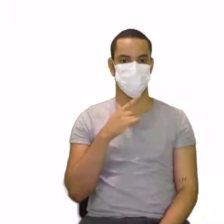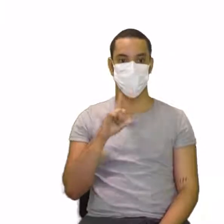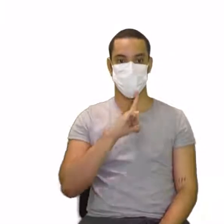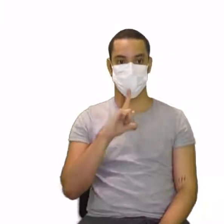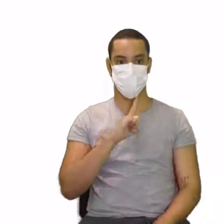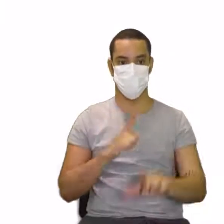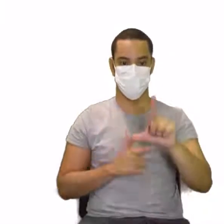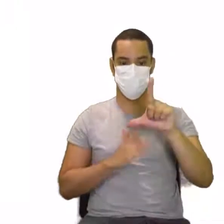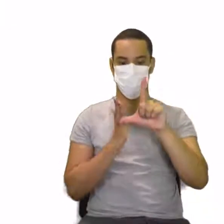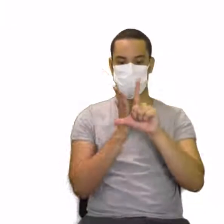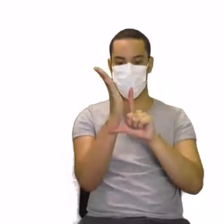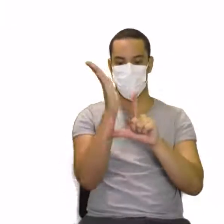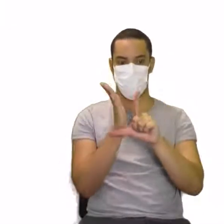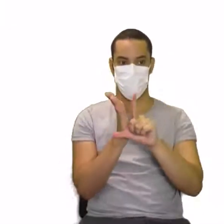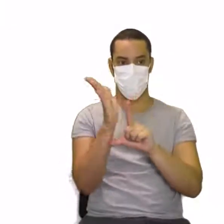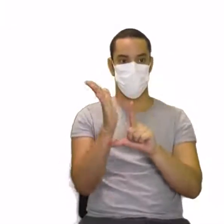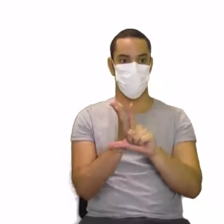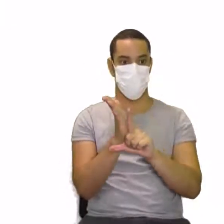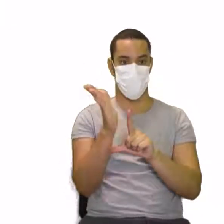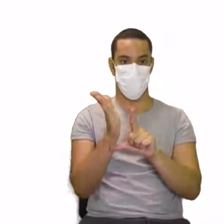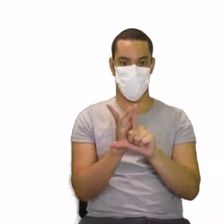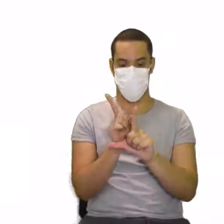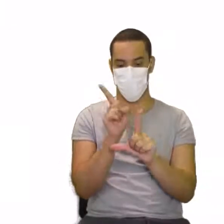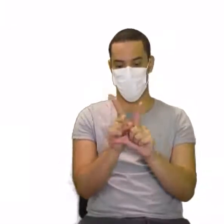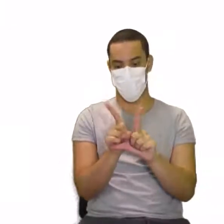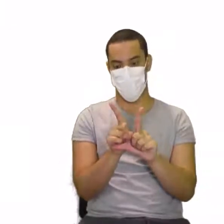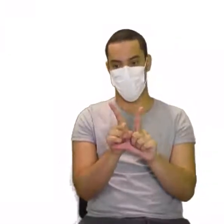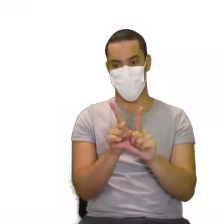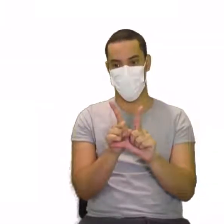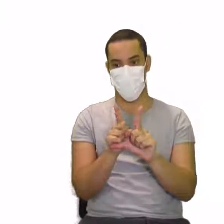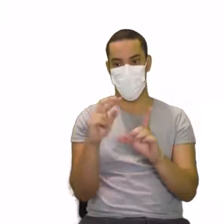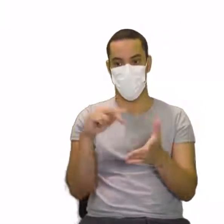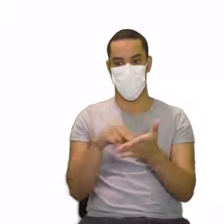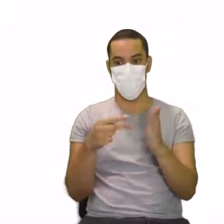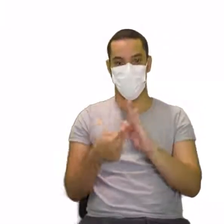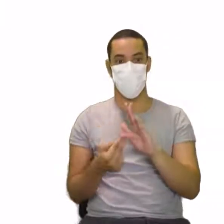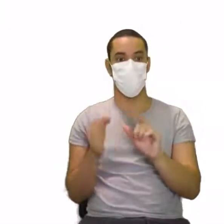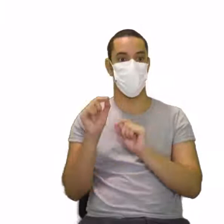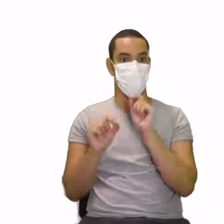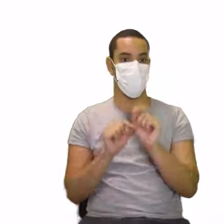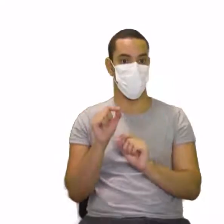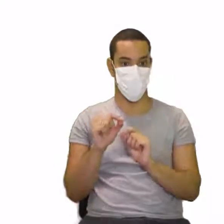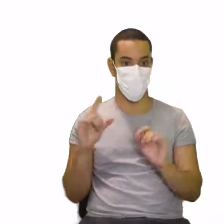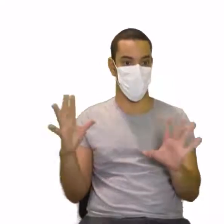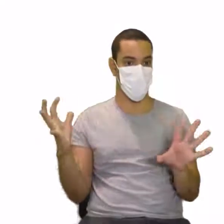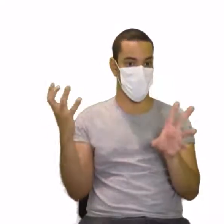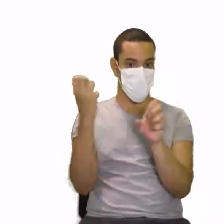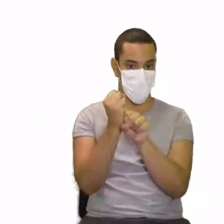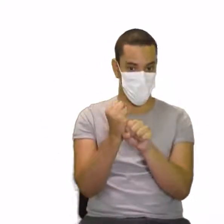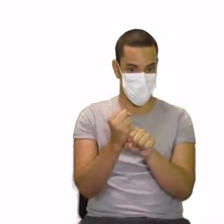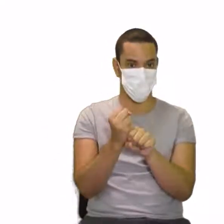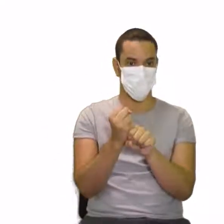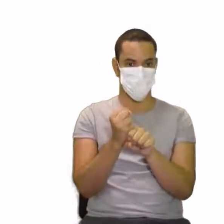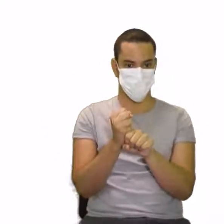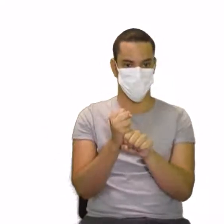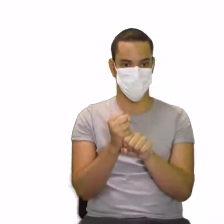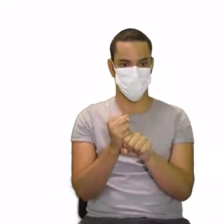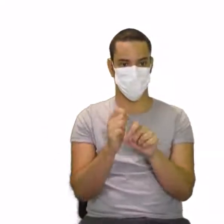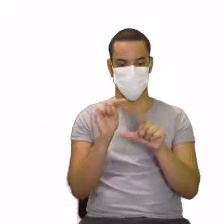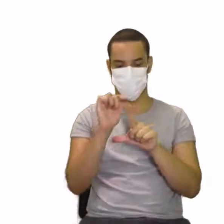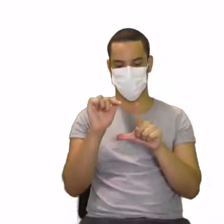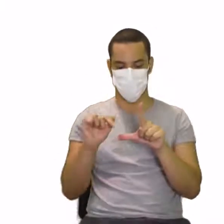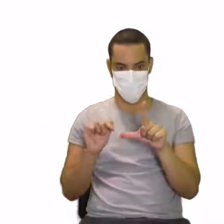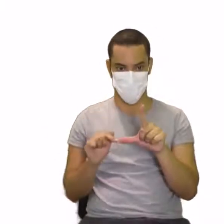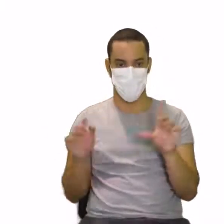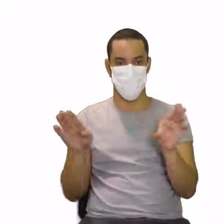só, na figura A, essa velocidade resultante é a soma das velocidades, certo?